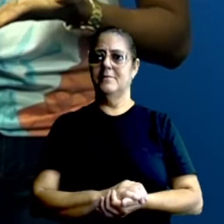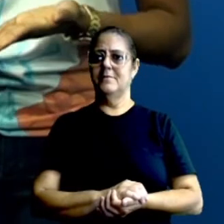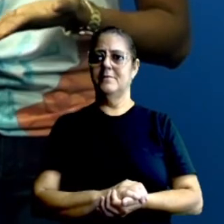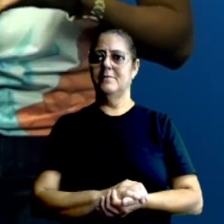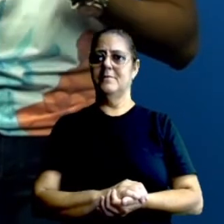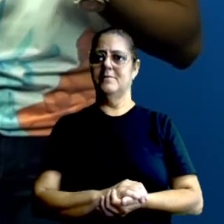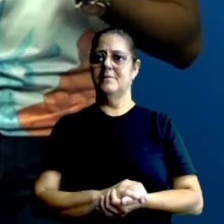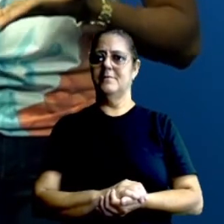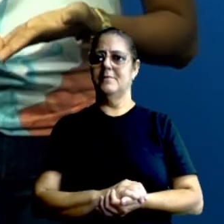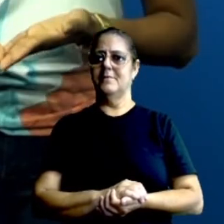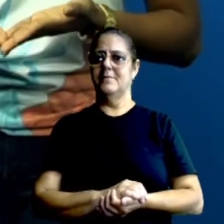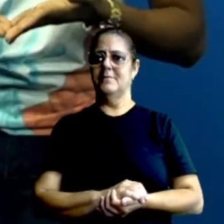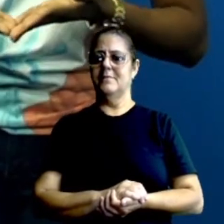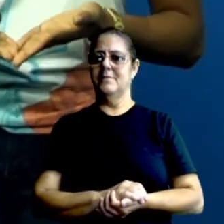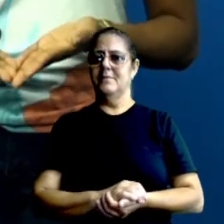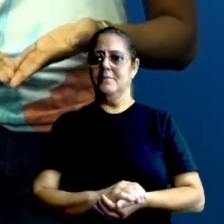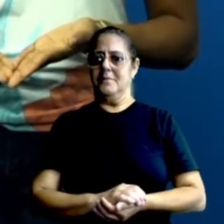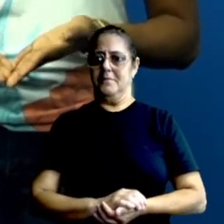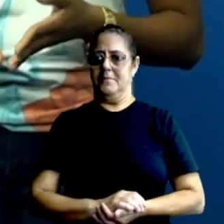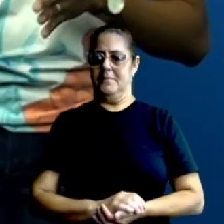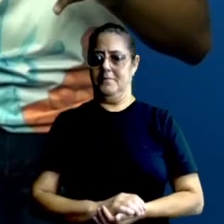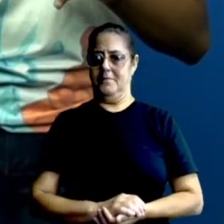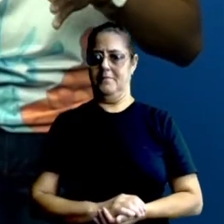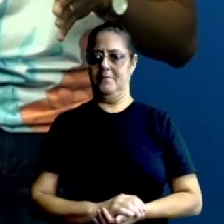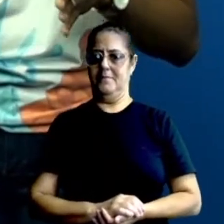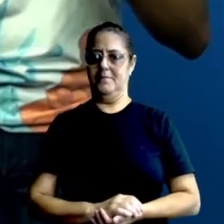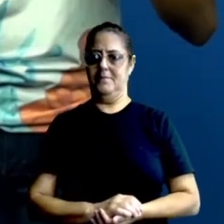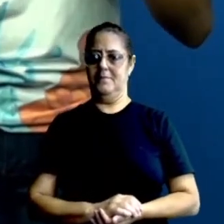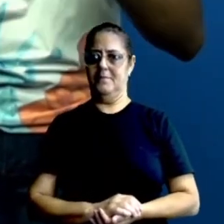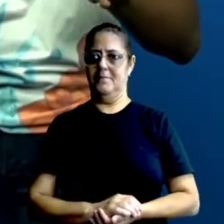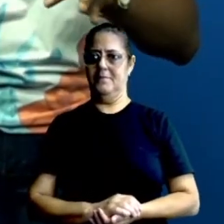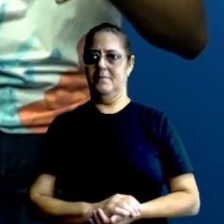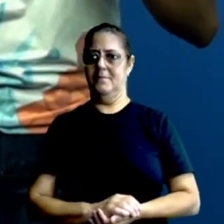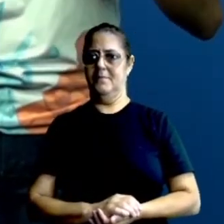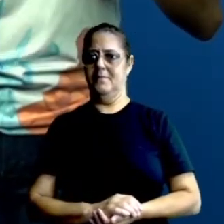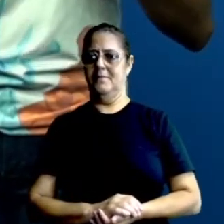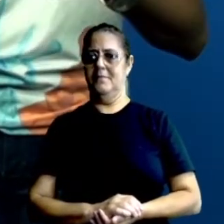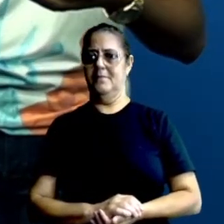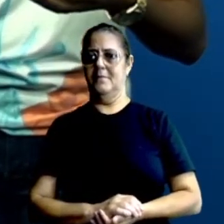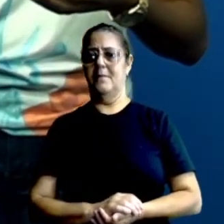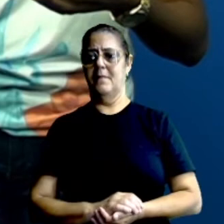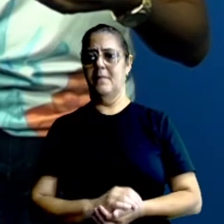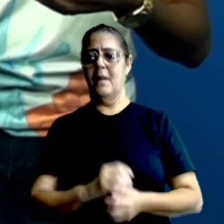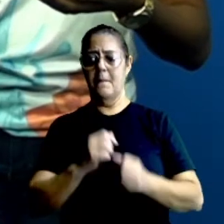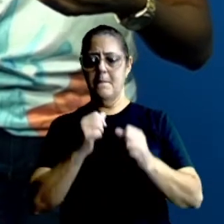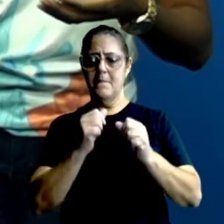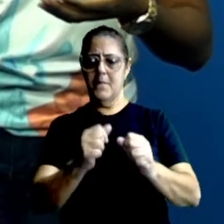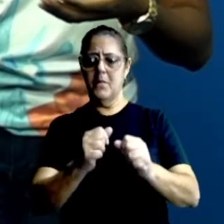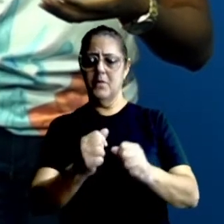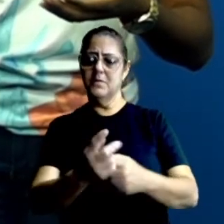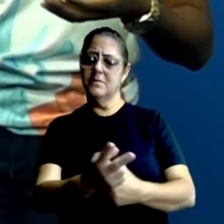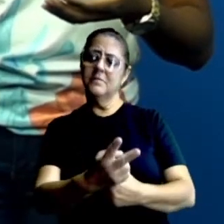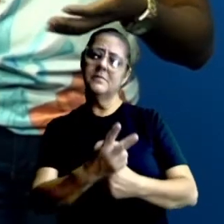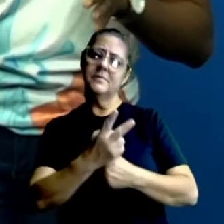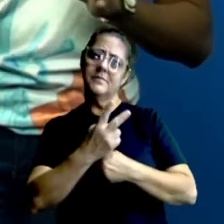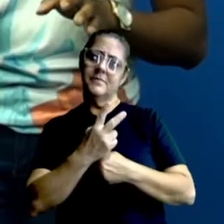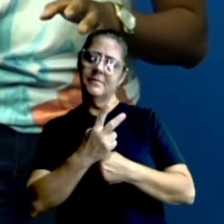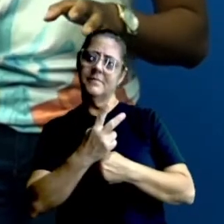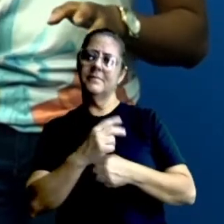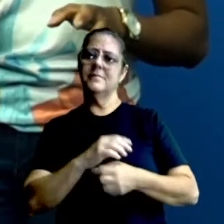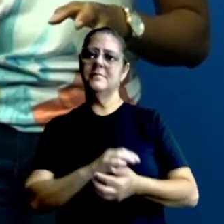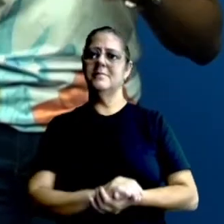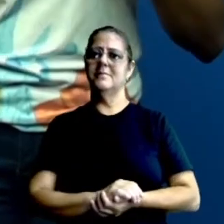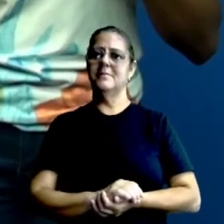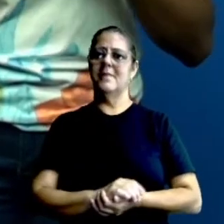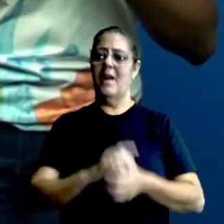Renato Bauer bem simples que quer dizer exatamente posso pegar a caneta emprestada por favor